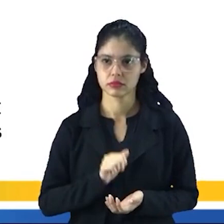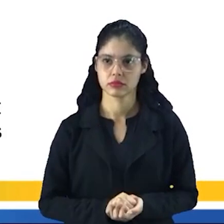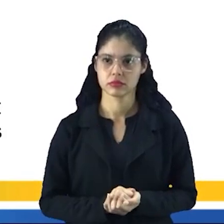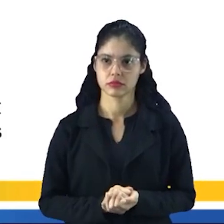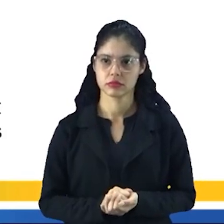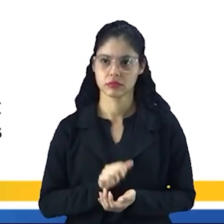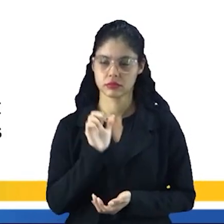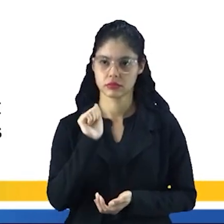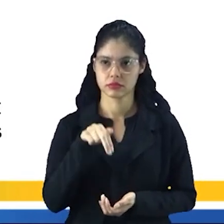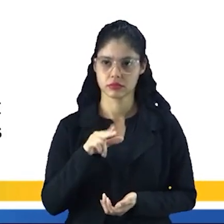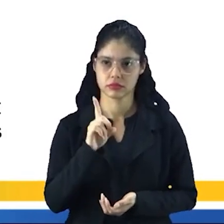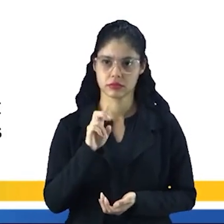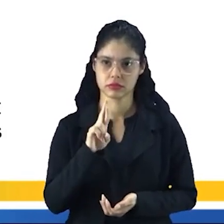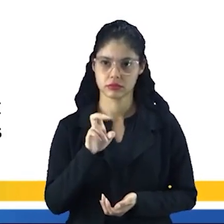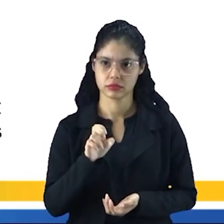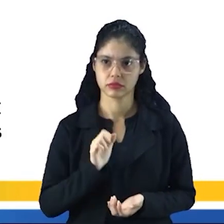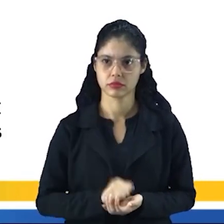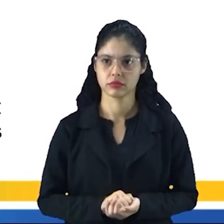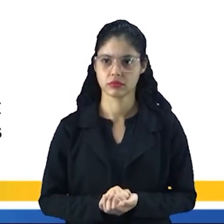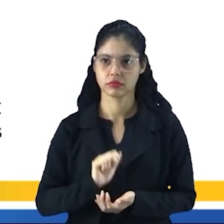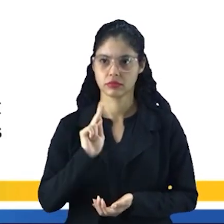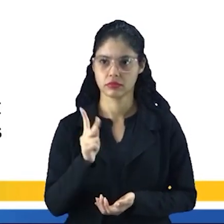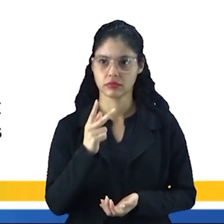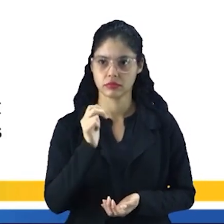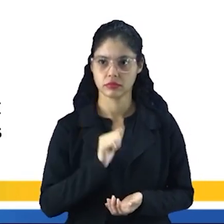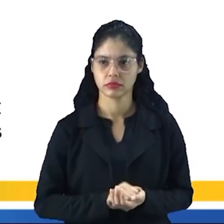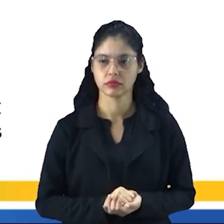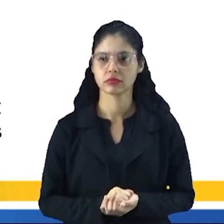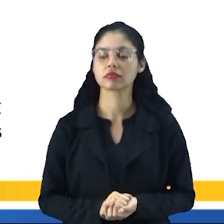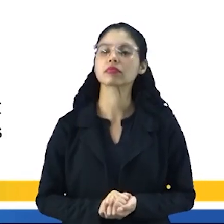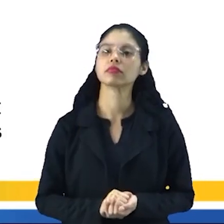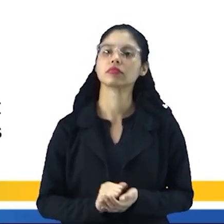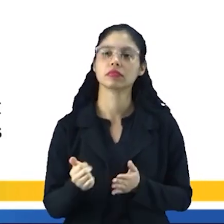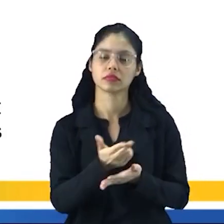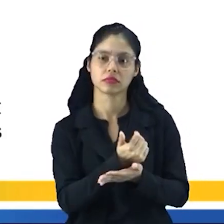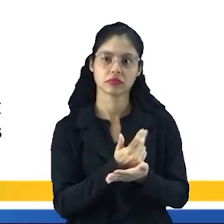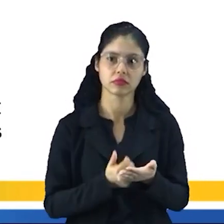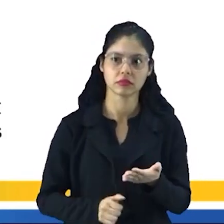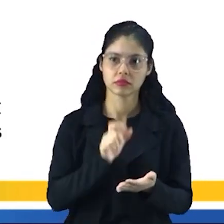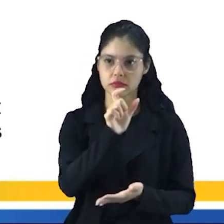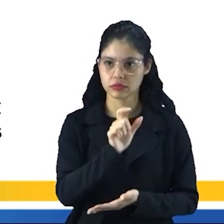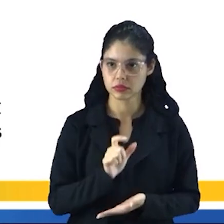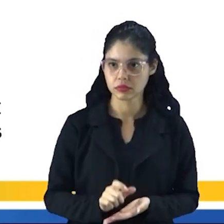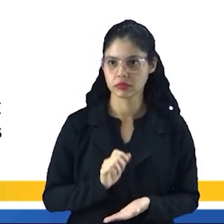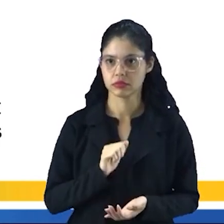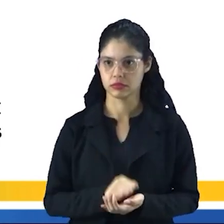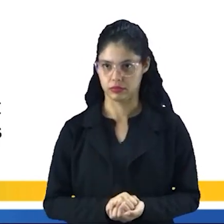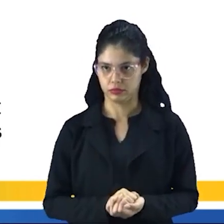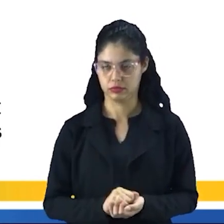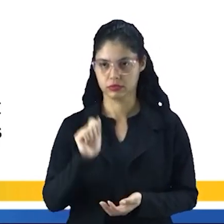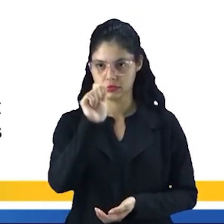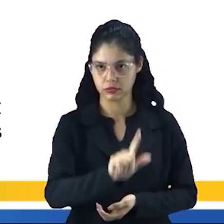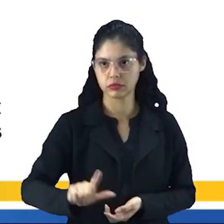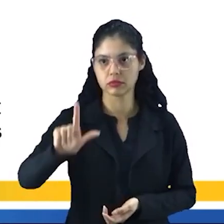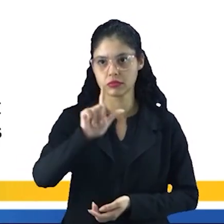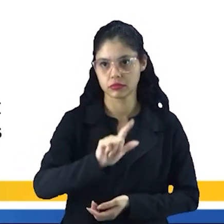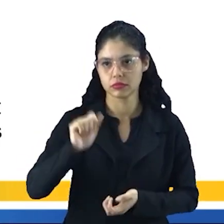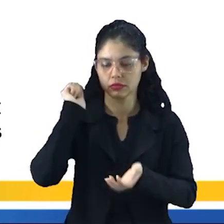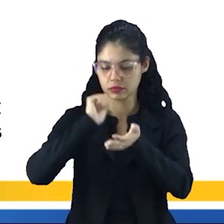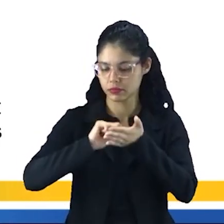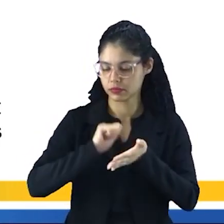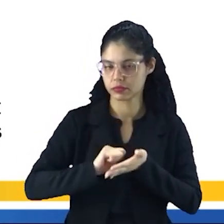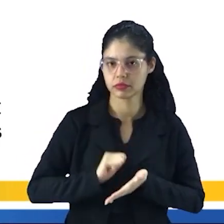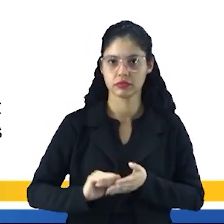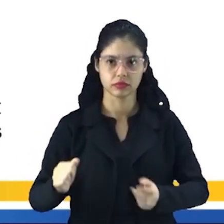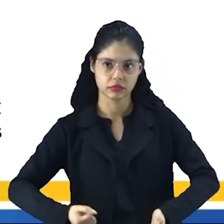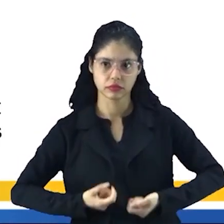Éluard, na frente André Breton. André Breton, gente, é um artista que ele era da literatura e ele